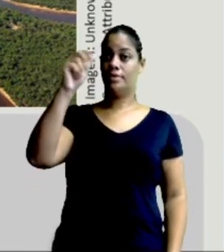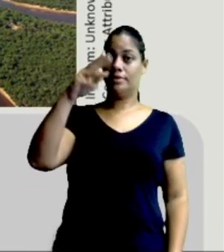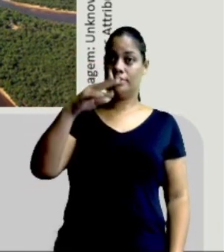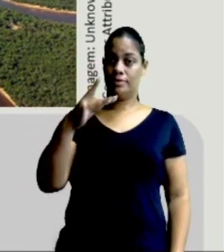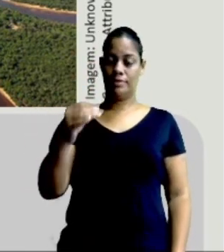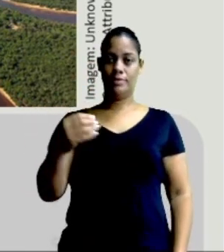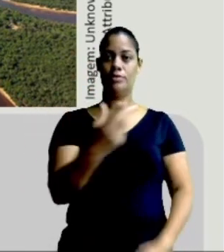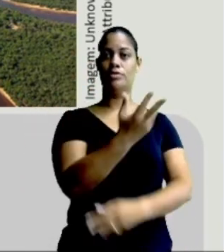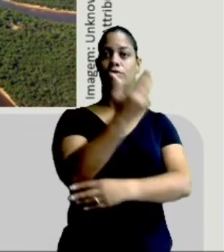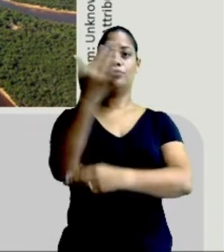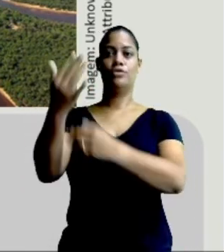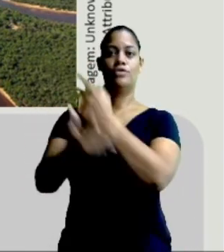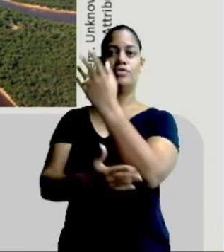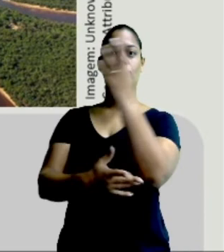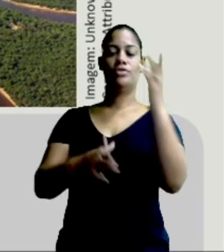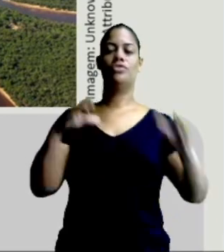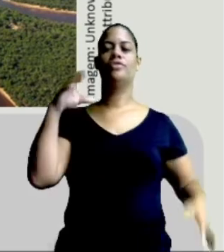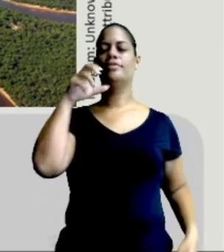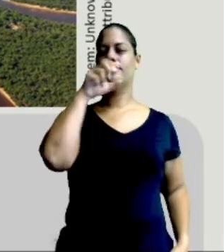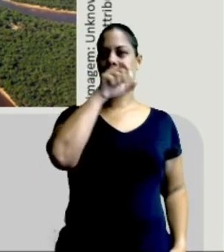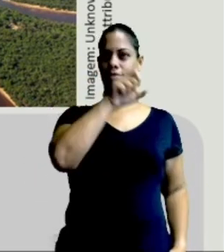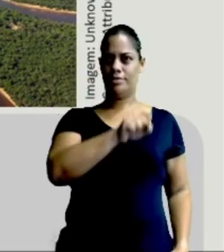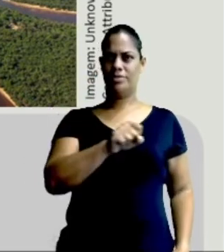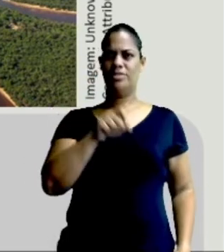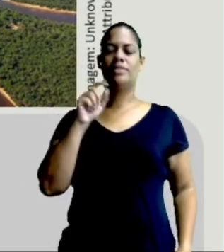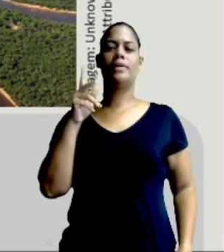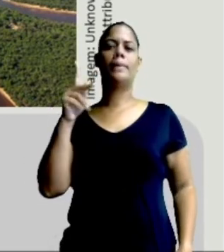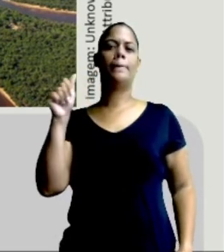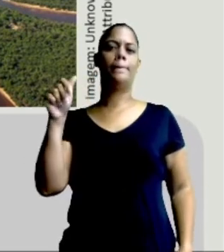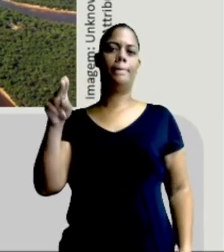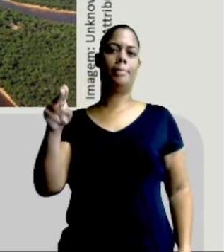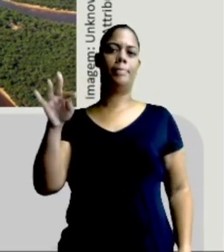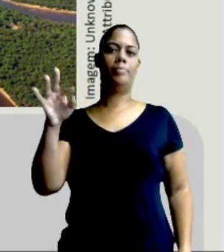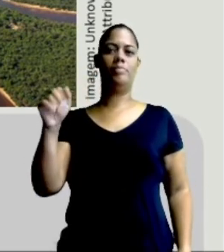florestas tropicais. Então, quando eu falar de Pantanal, o que é que eu posso